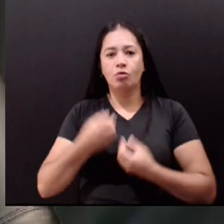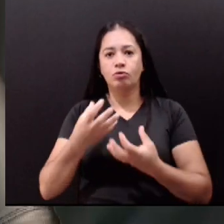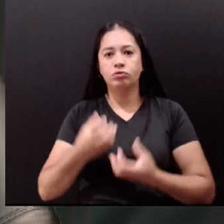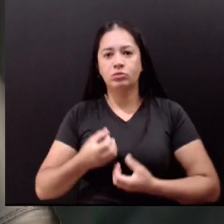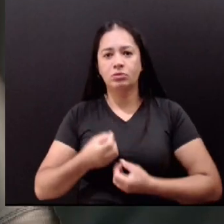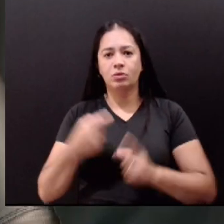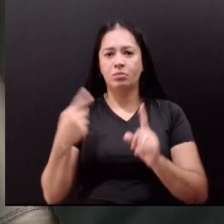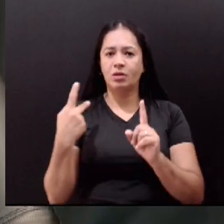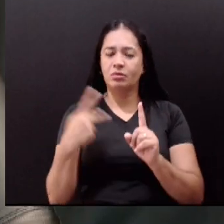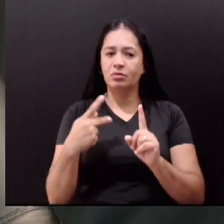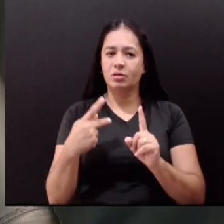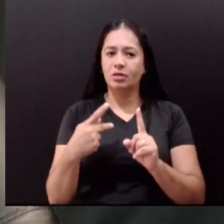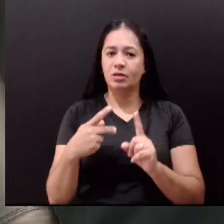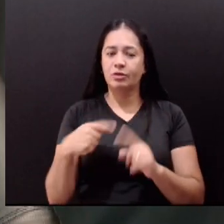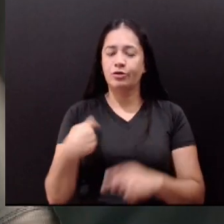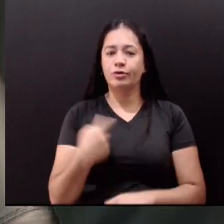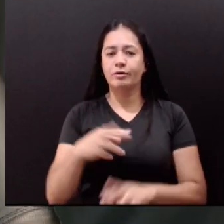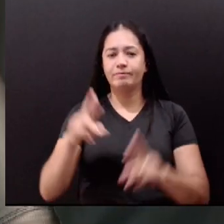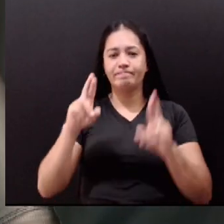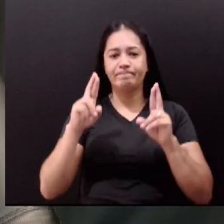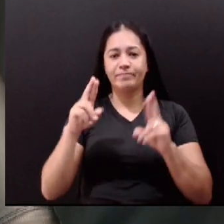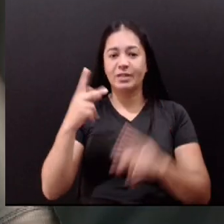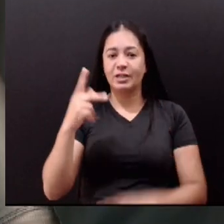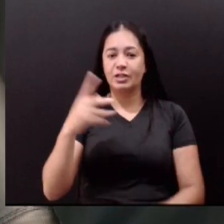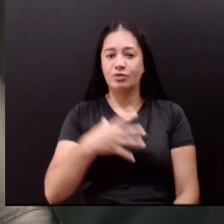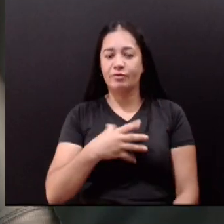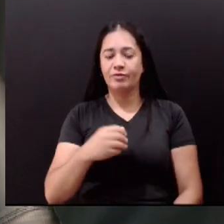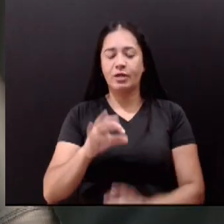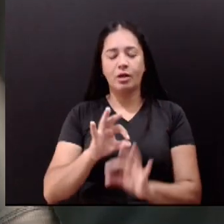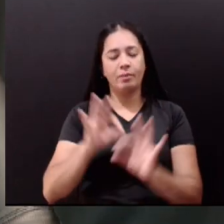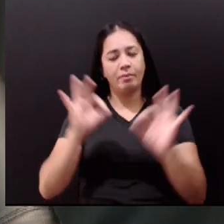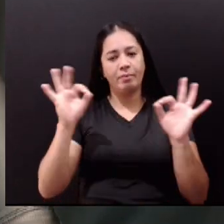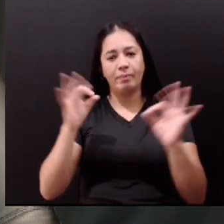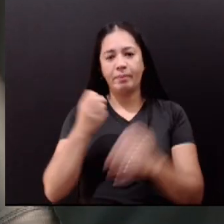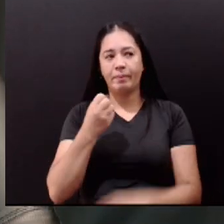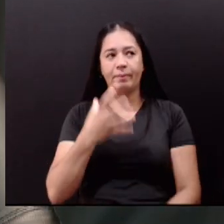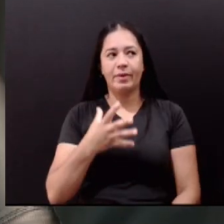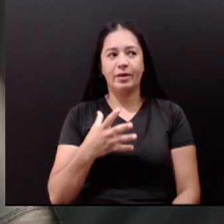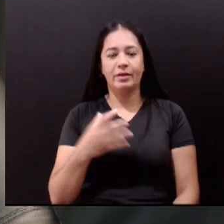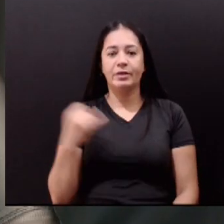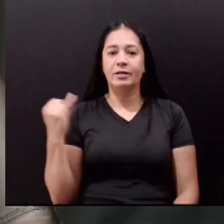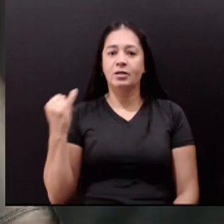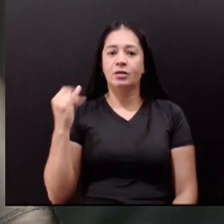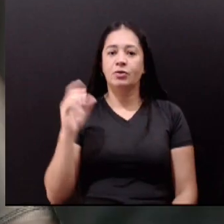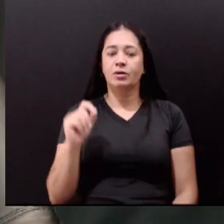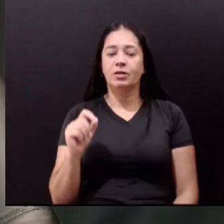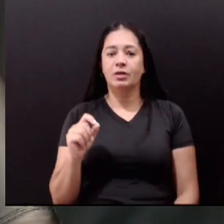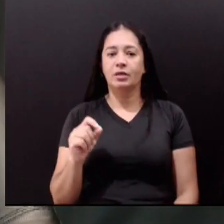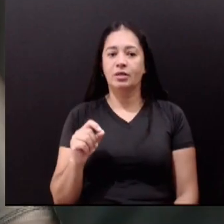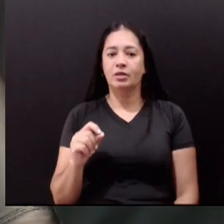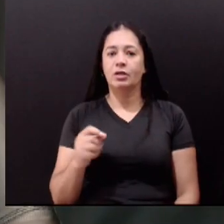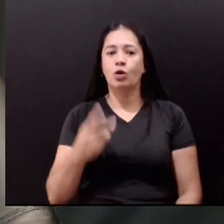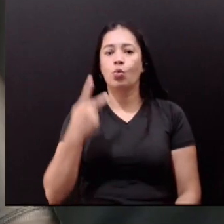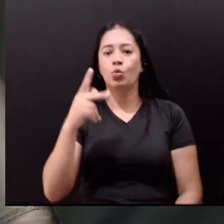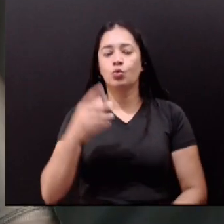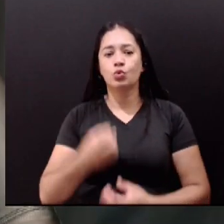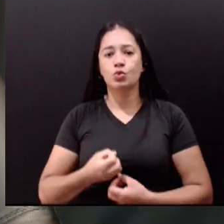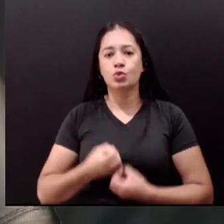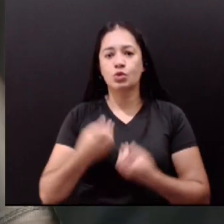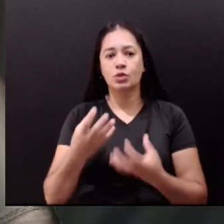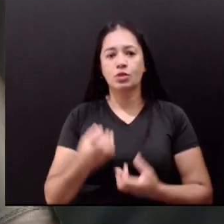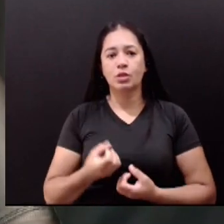gente espera que a sua filha esteja bem e é importante sim esse seu depoimento, porque a